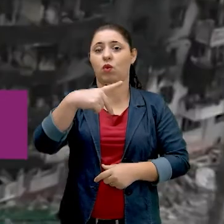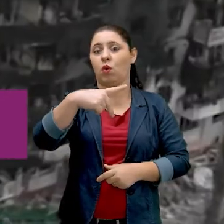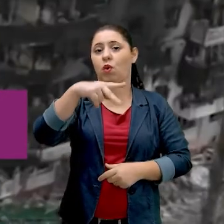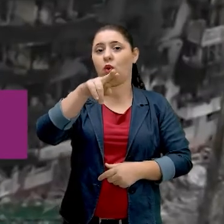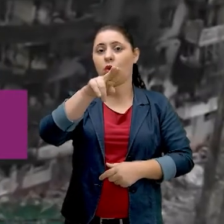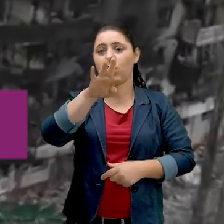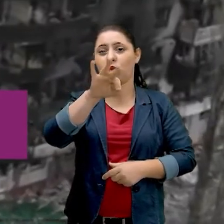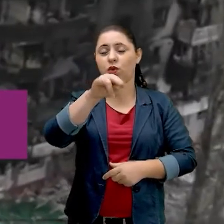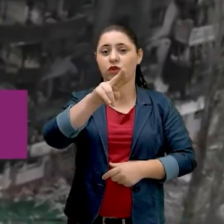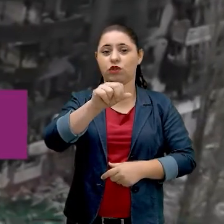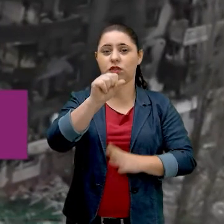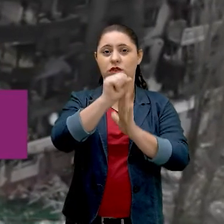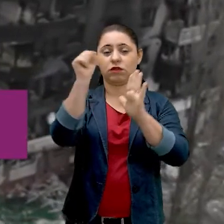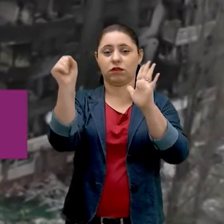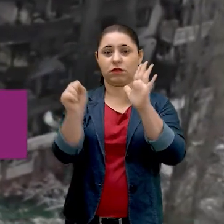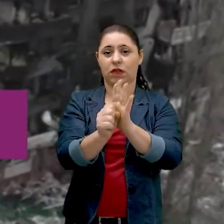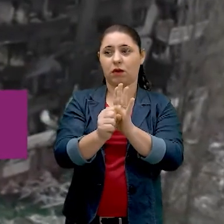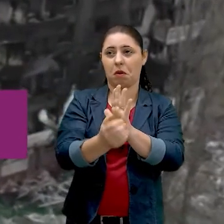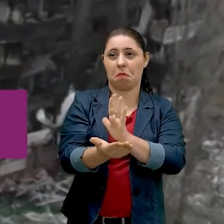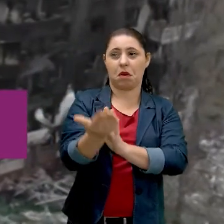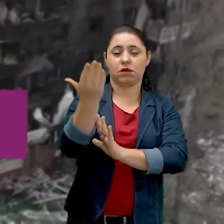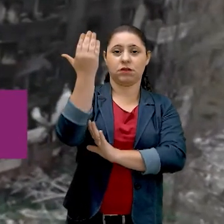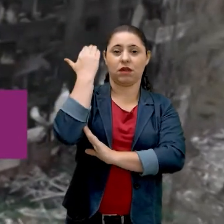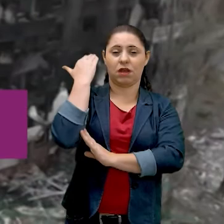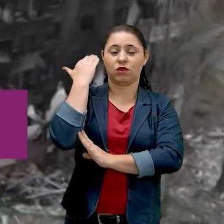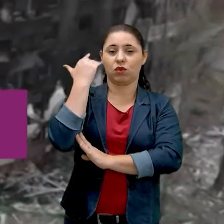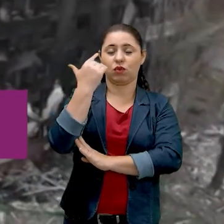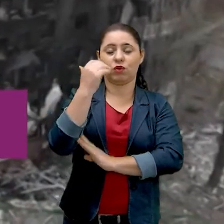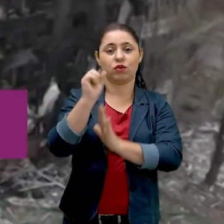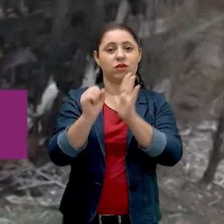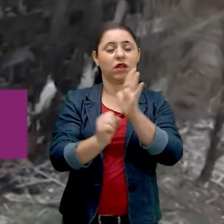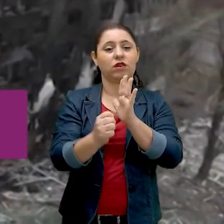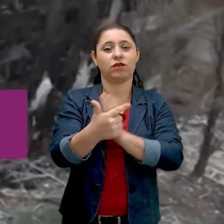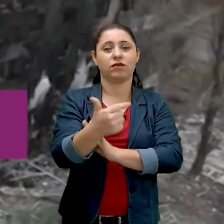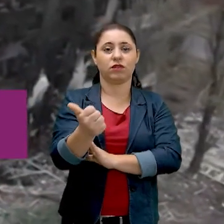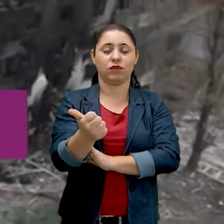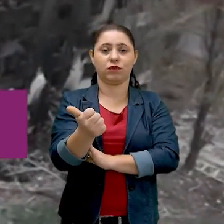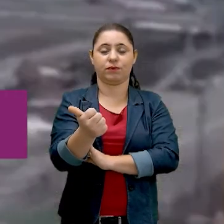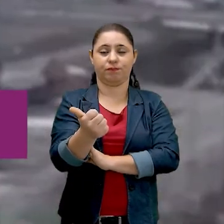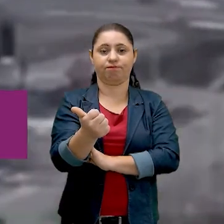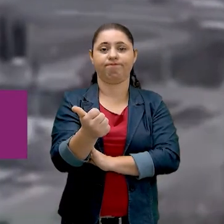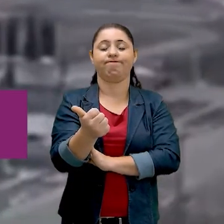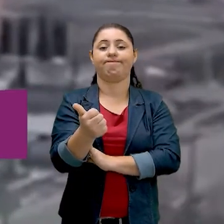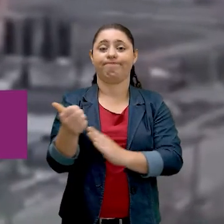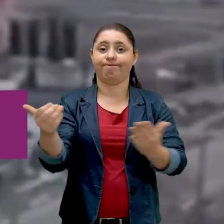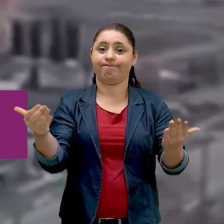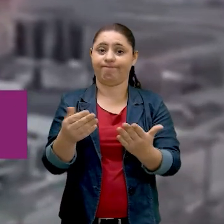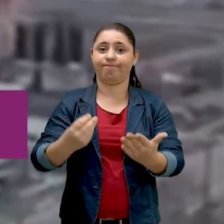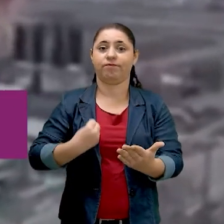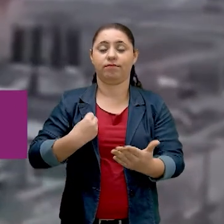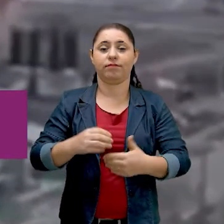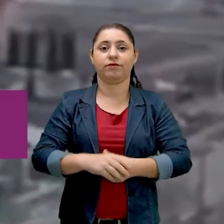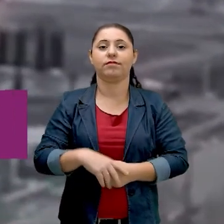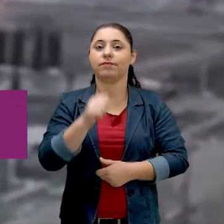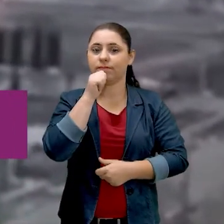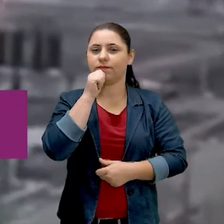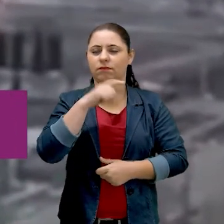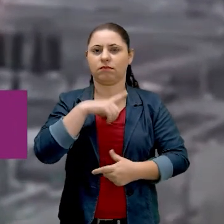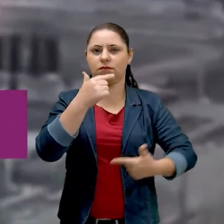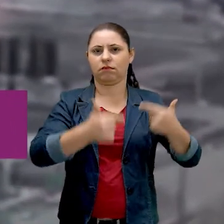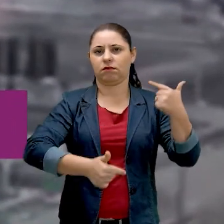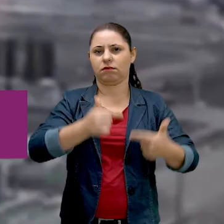do século passado, no século XXI, literalmente, um cara de Guerra Fria, em pleno século XXI. Que ainda tem essa